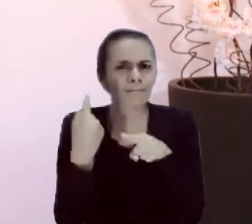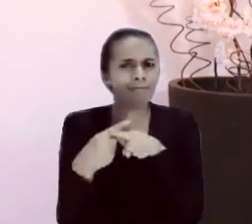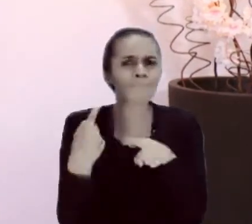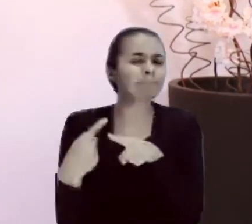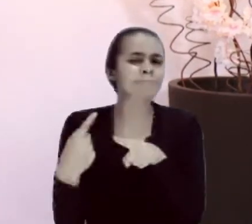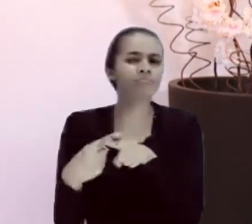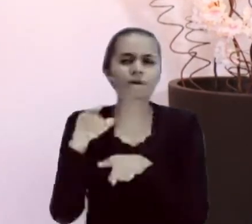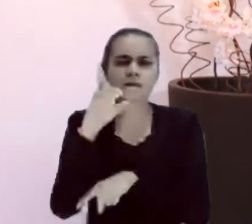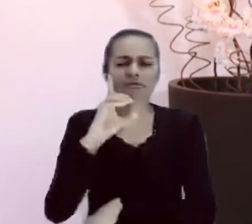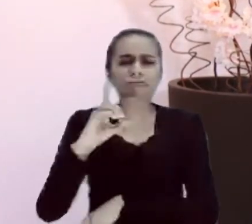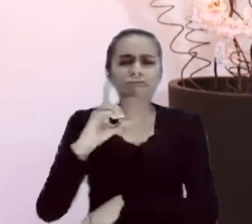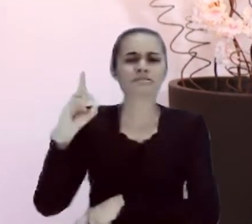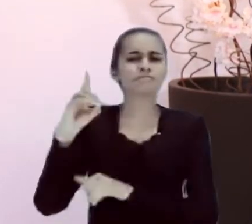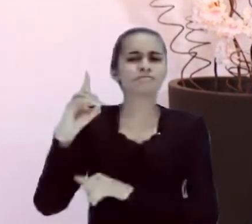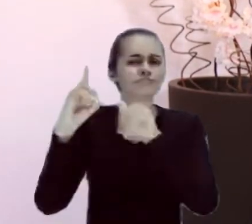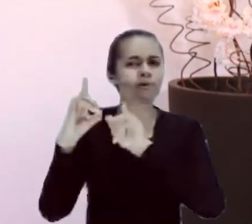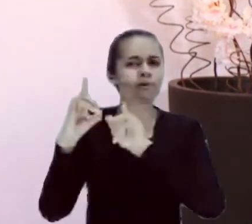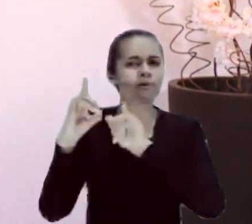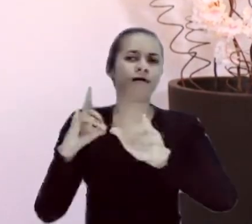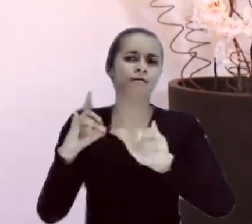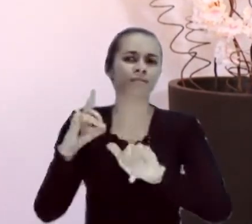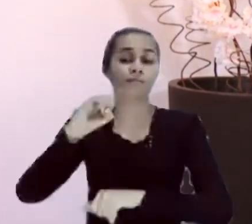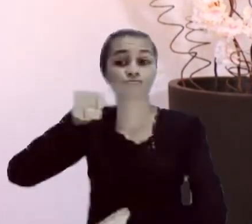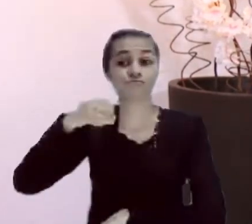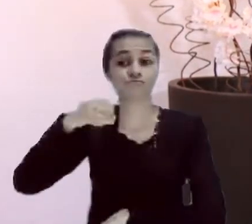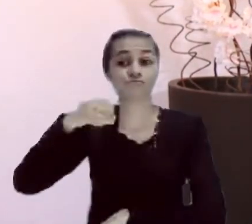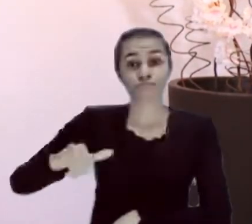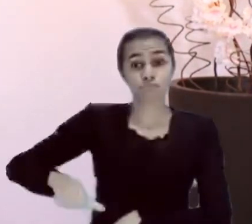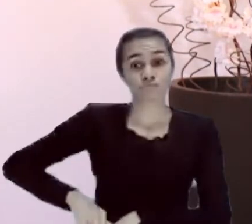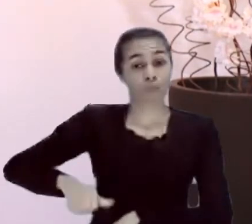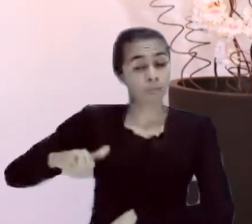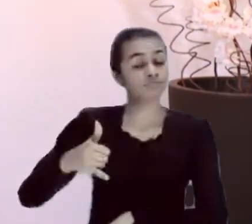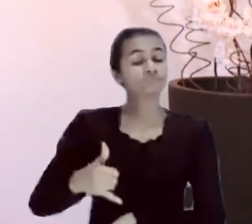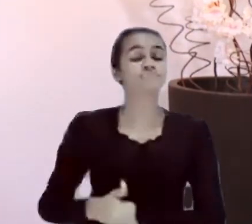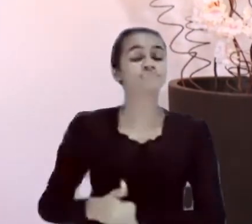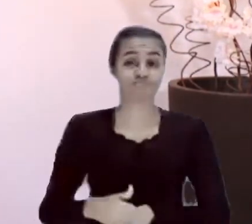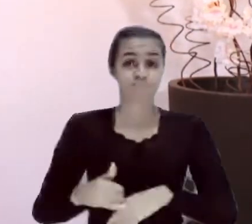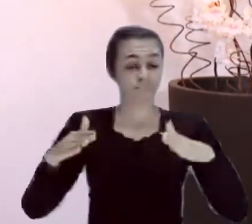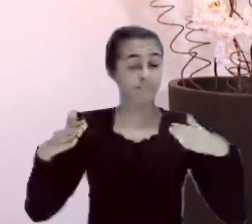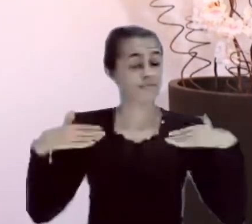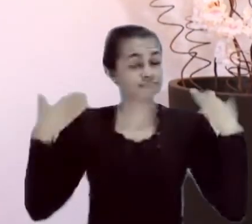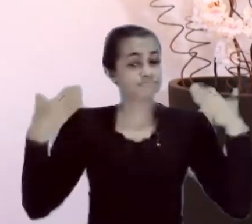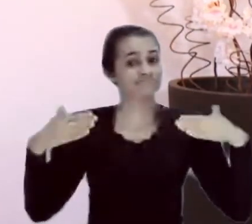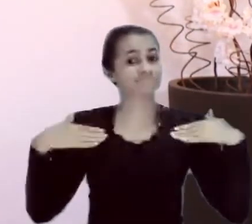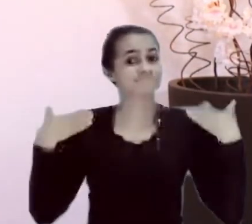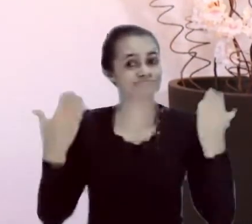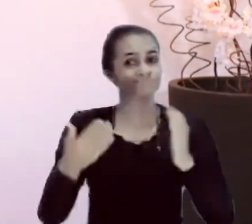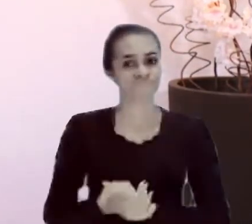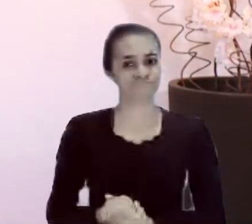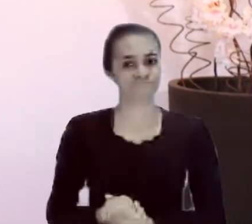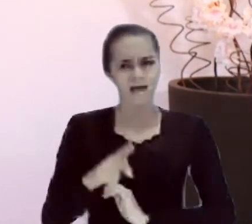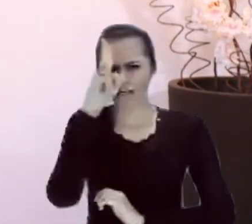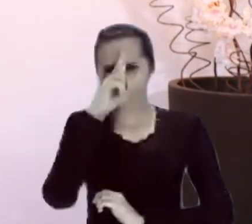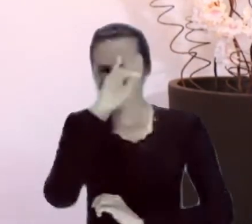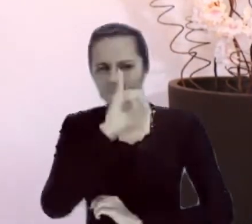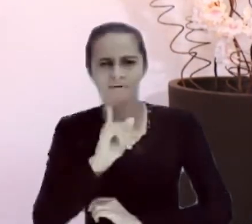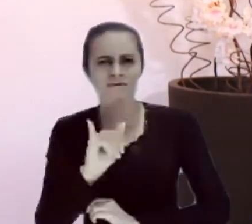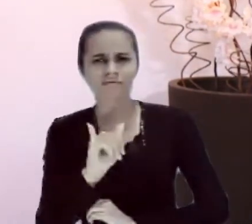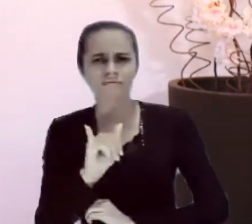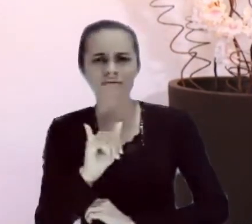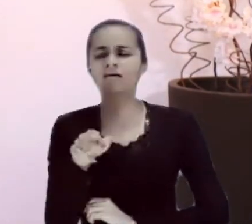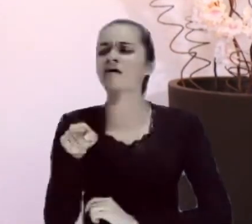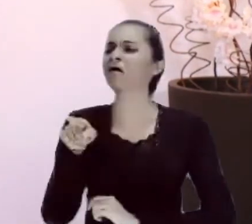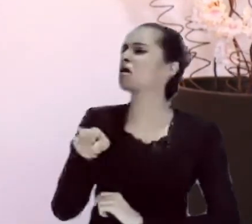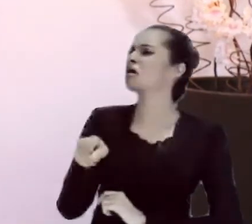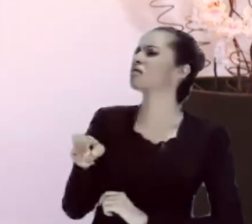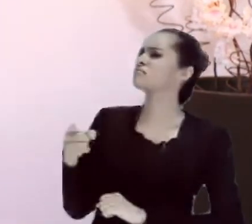para Satanás, lá no capítulo 1 e o verso 8. Lembram que Deus disse? De onde é que você está vindo, ô diabo? Ah, eu estava